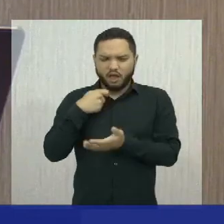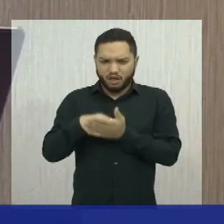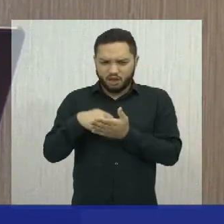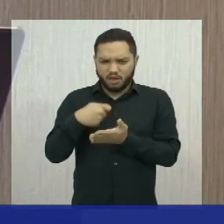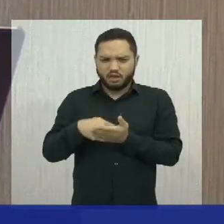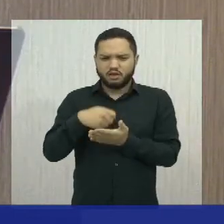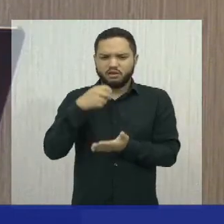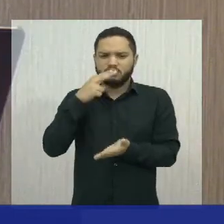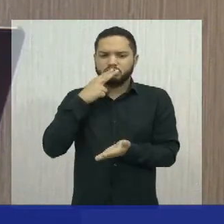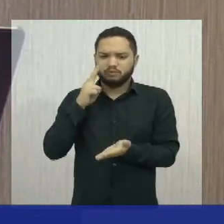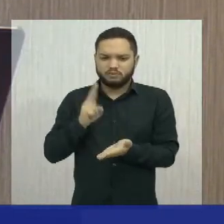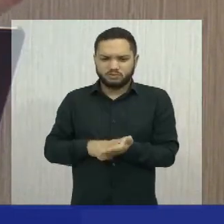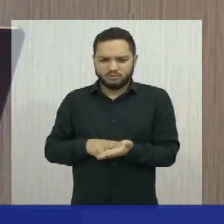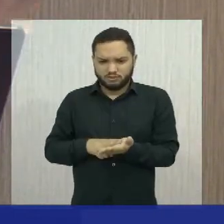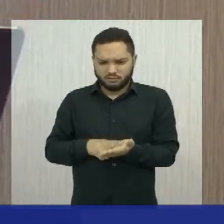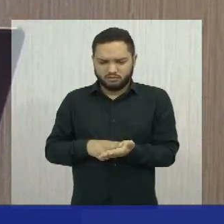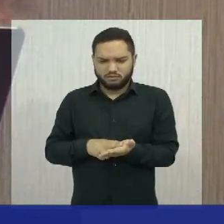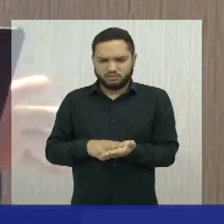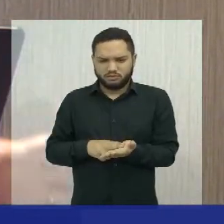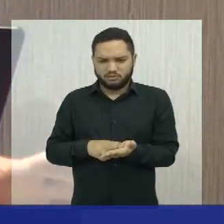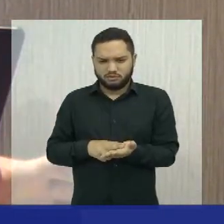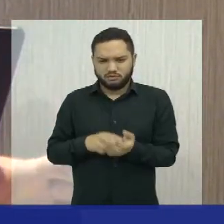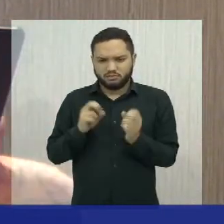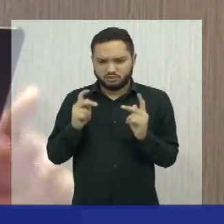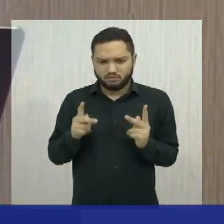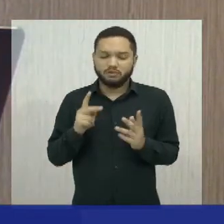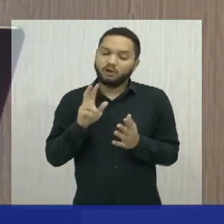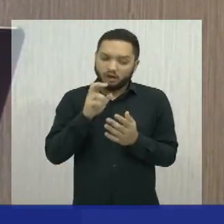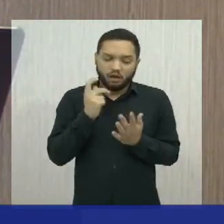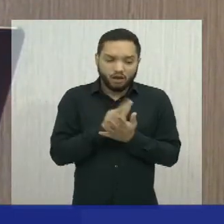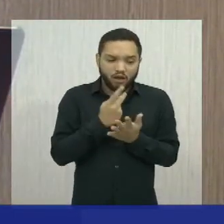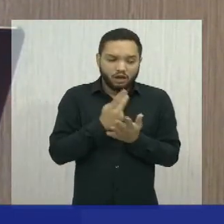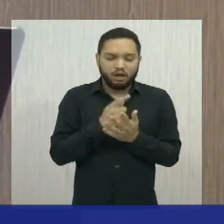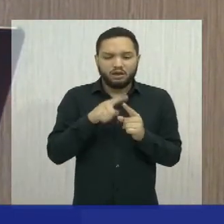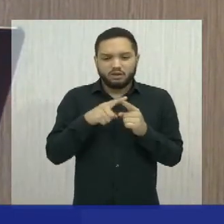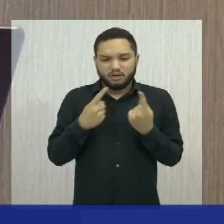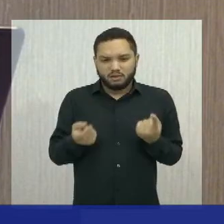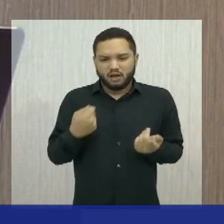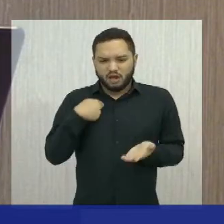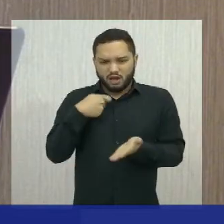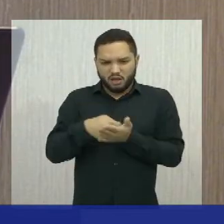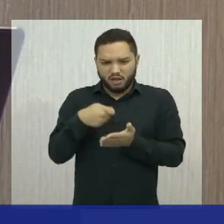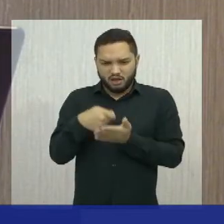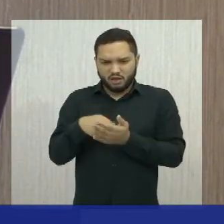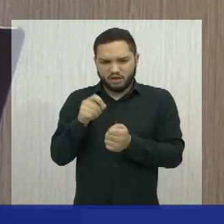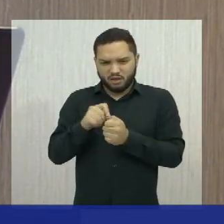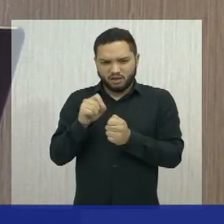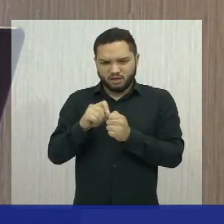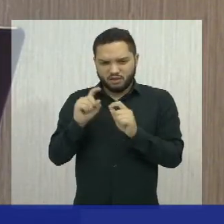obrigado a repor. Eu acho que deixou de comunicar, ok, uma infração. Mas aí eu vou ser obrigado a